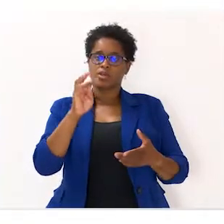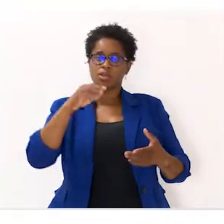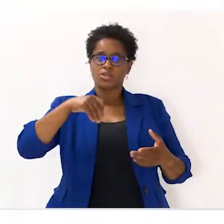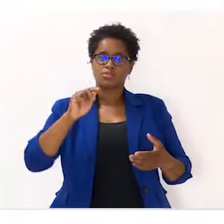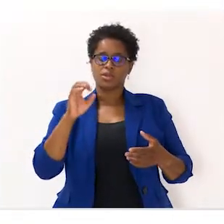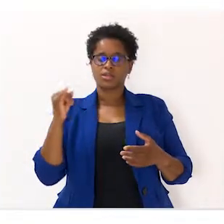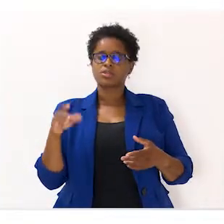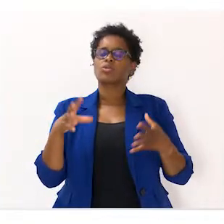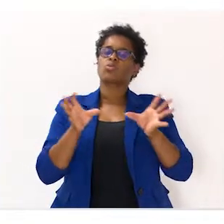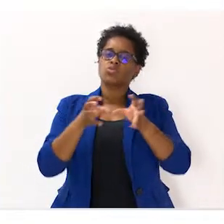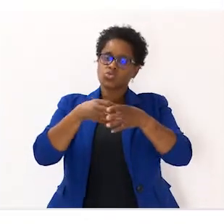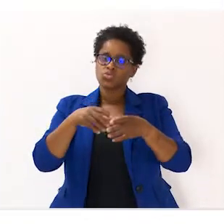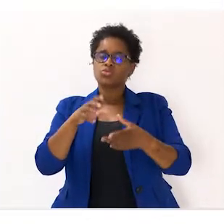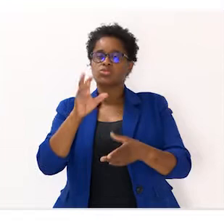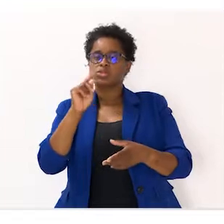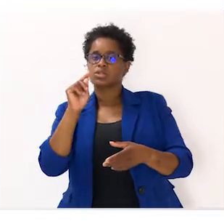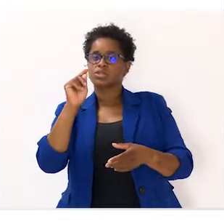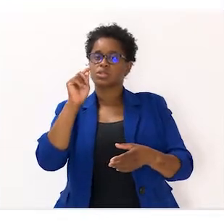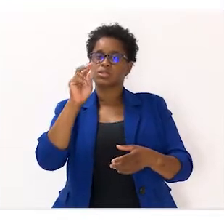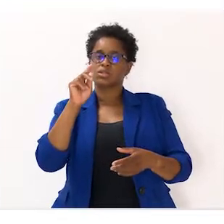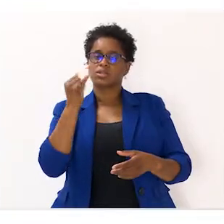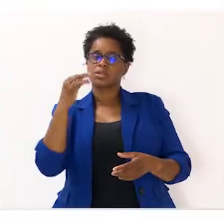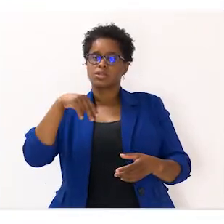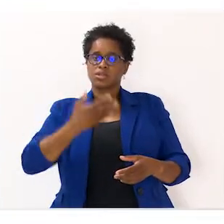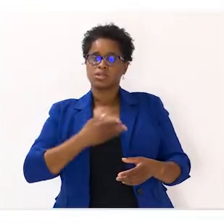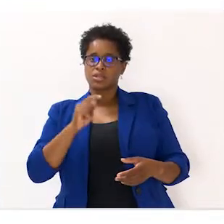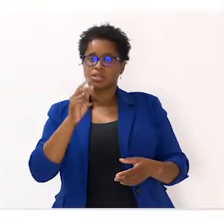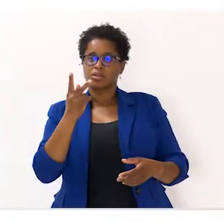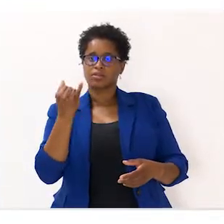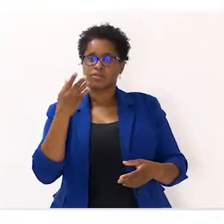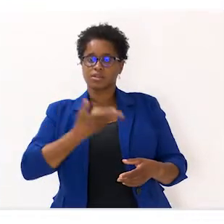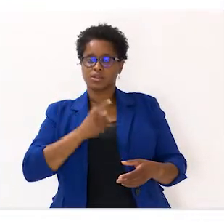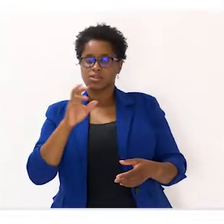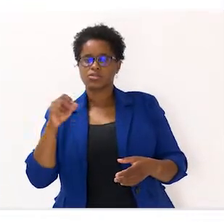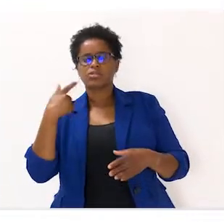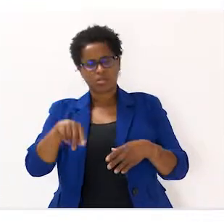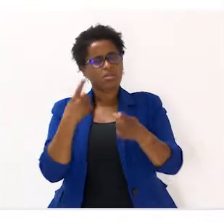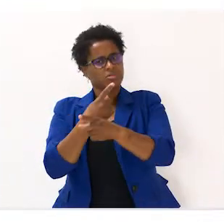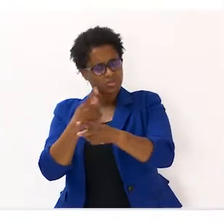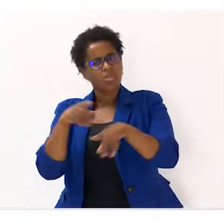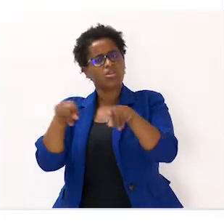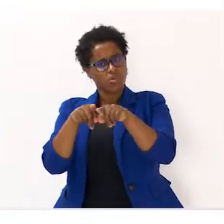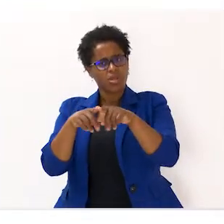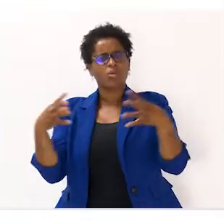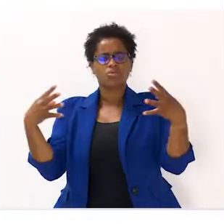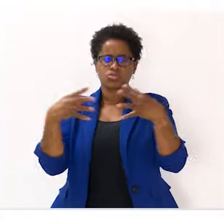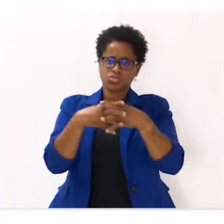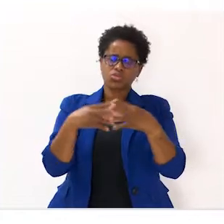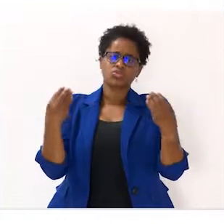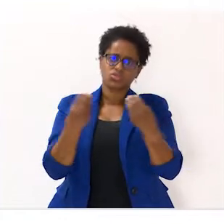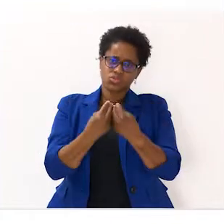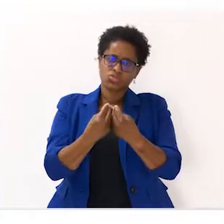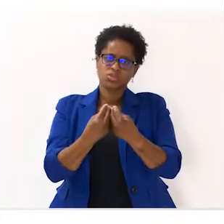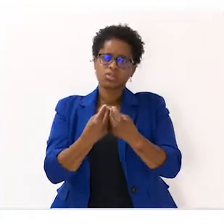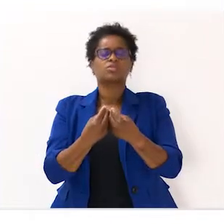conjuntos de indivíduos que apresentam características idênticas e que, ao cruzarem entre si, originam